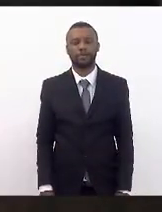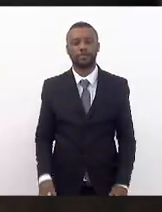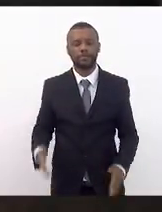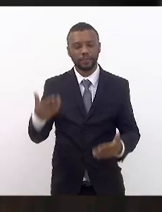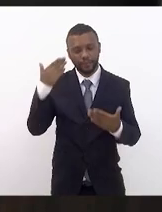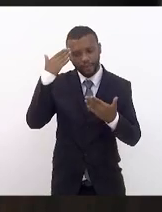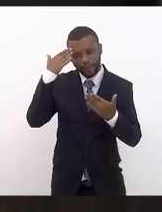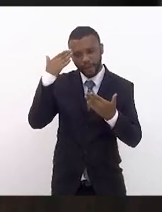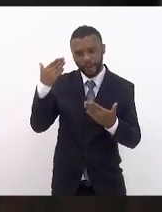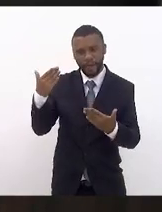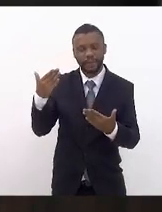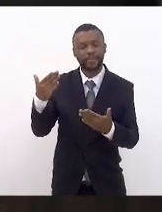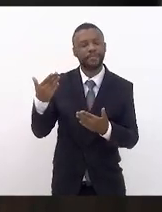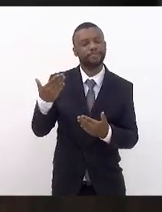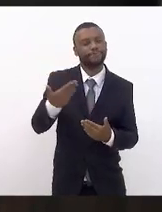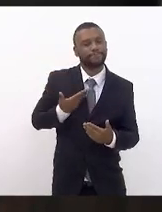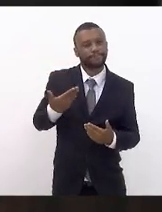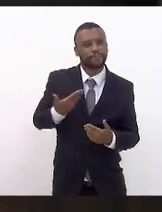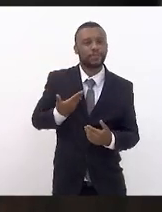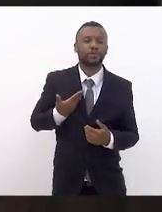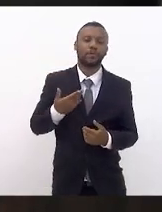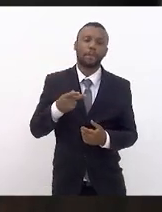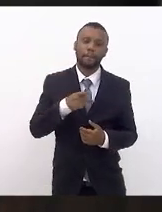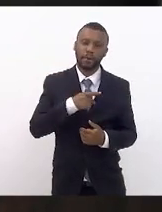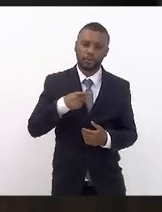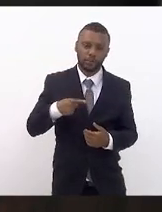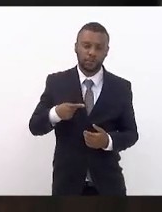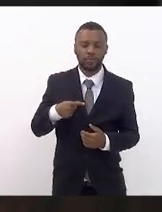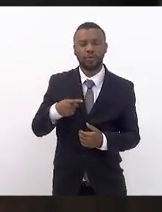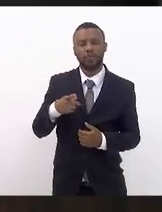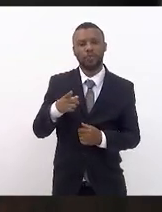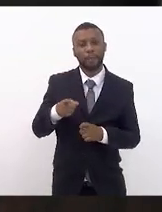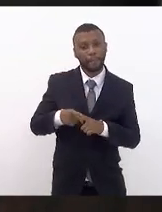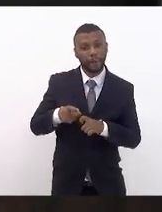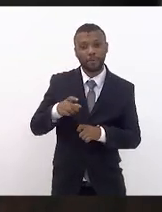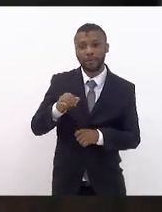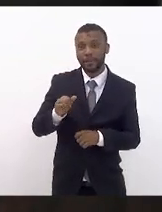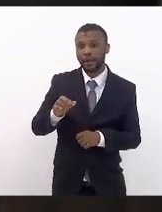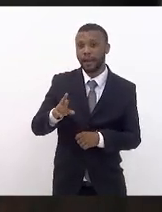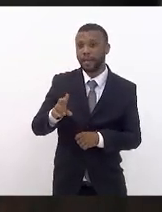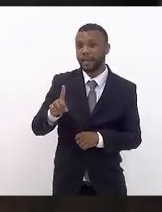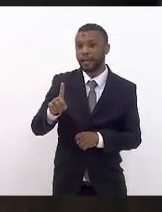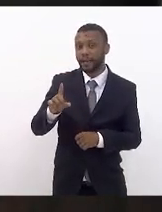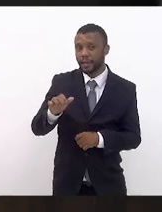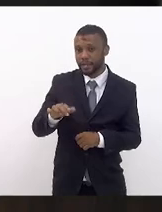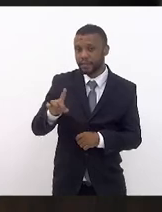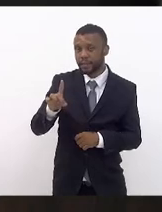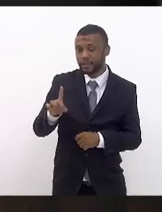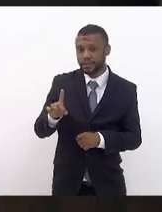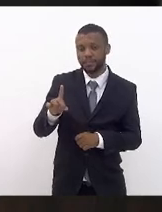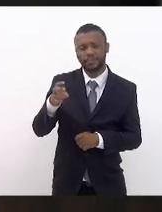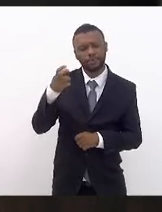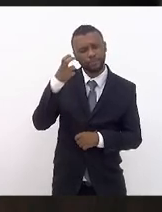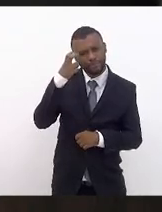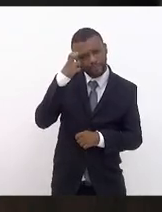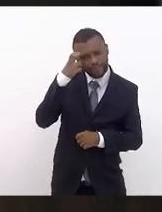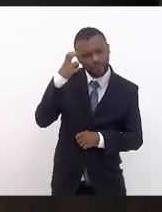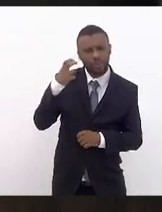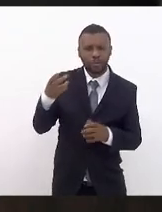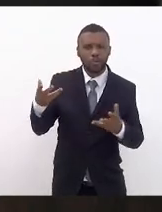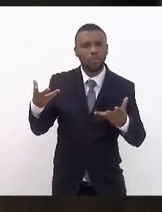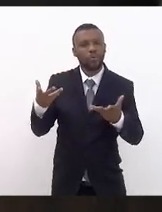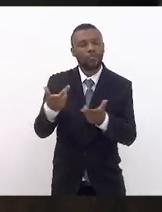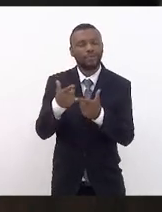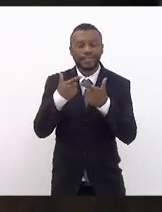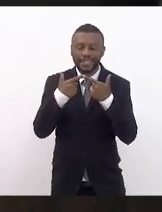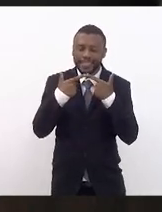Obrigada, querido pastor Dr. Hilande Pereira de Azevedo. Quanta sabedoria, né? E